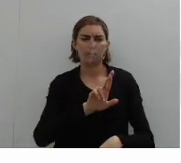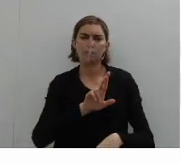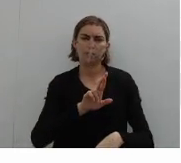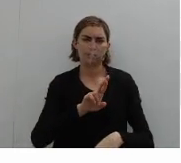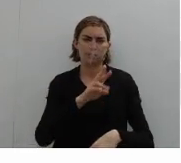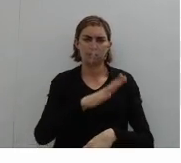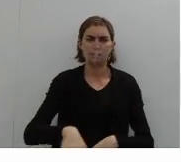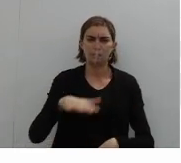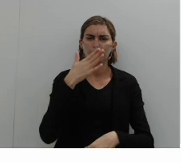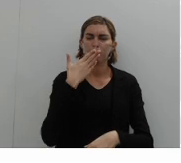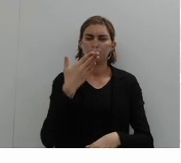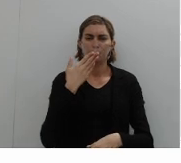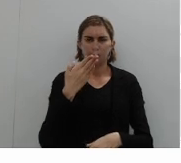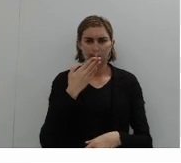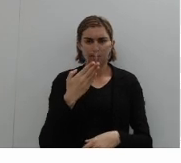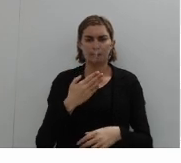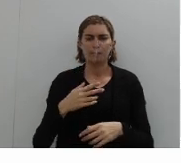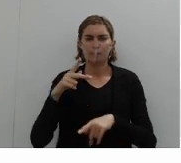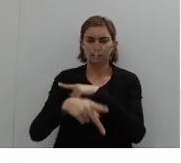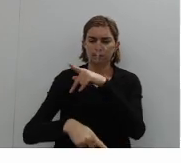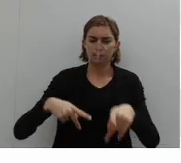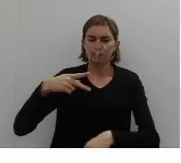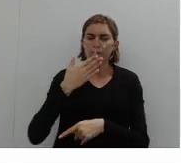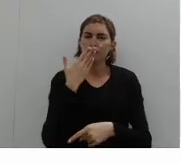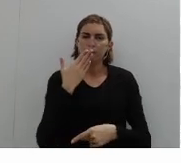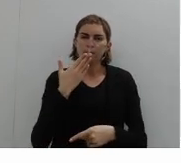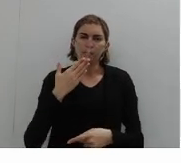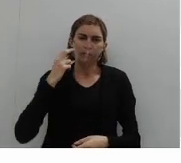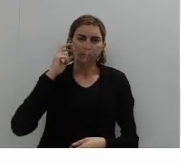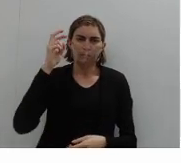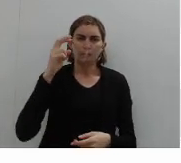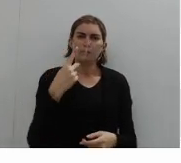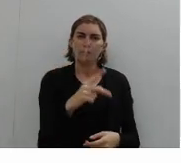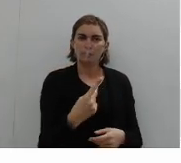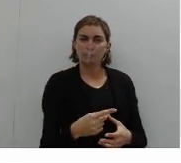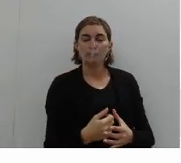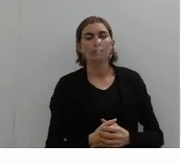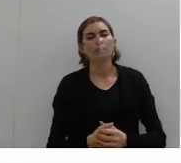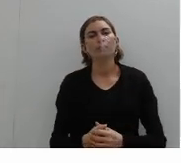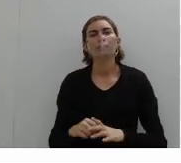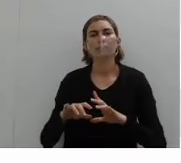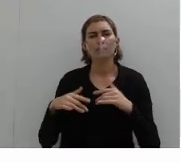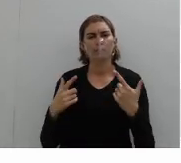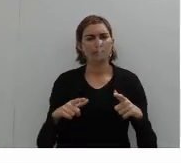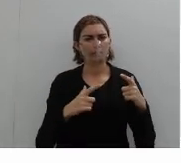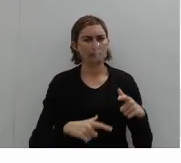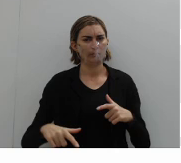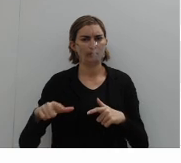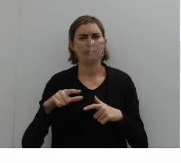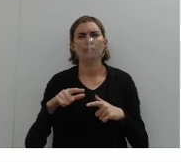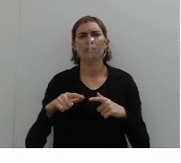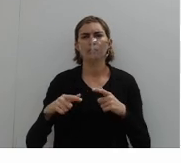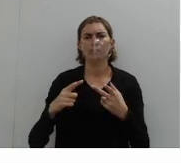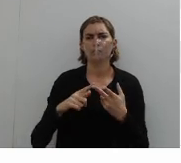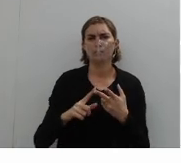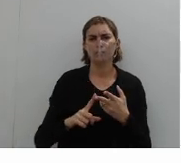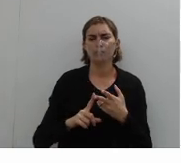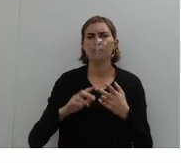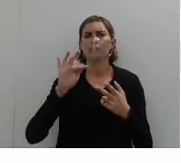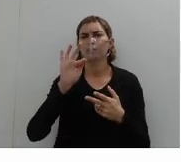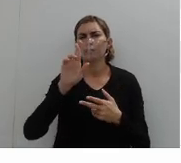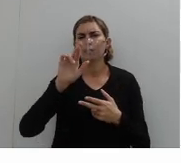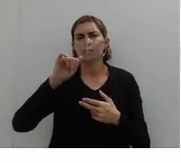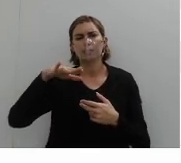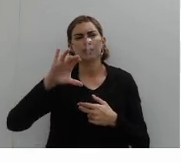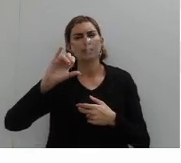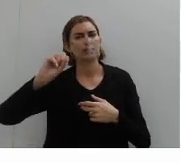religiosidade indígena, do que os povos indígenas tinham aqui, onde os mendicantes